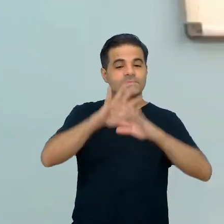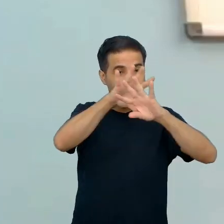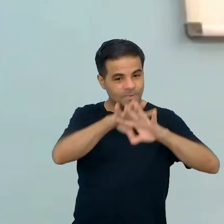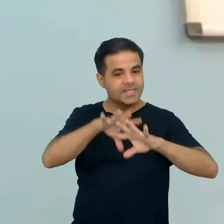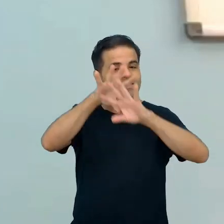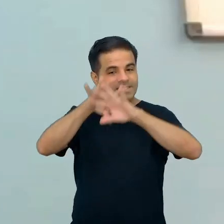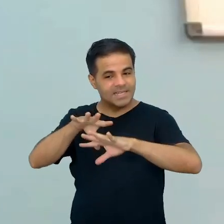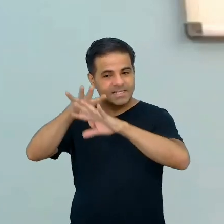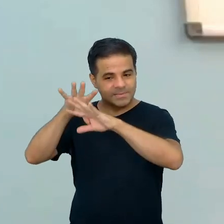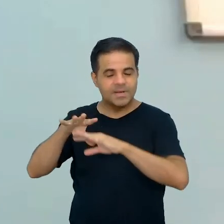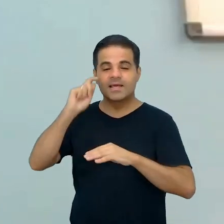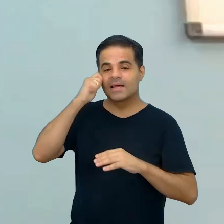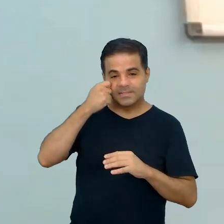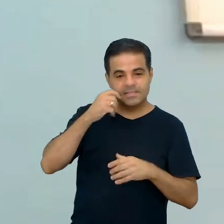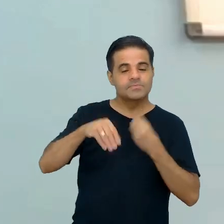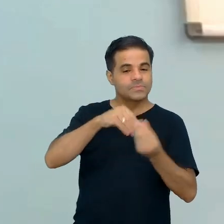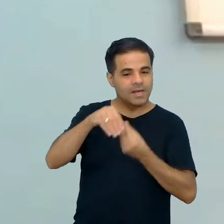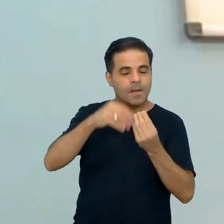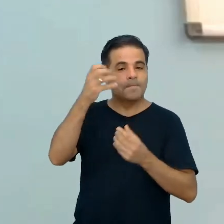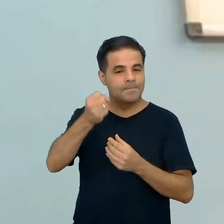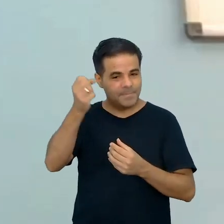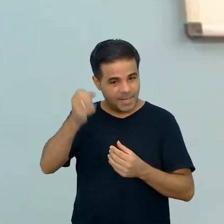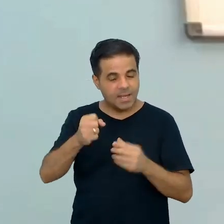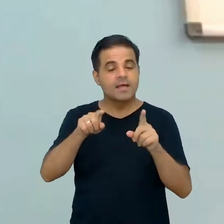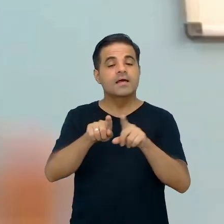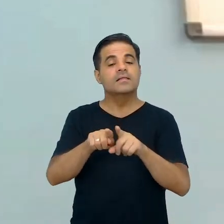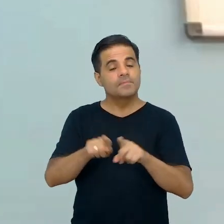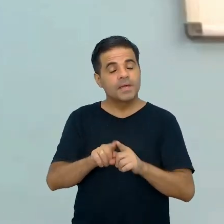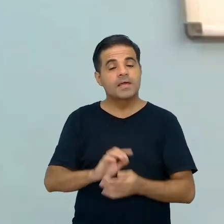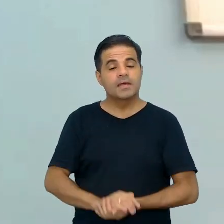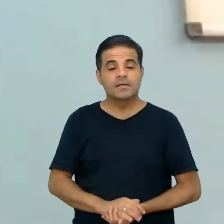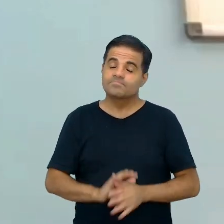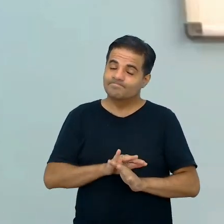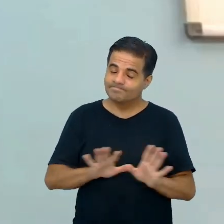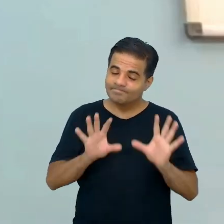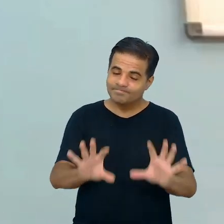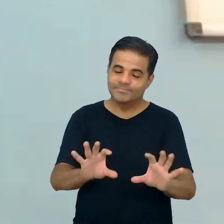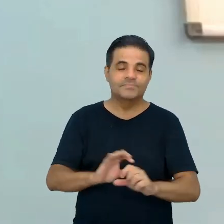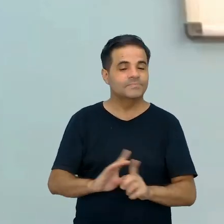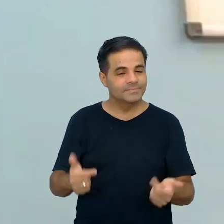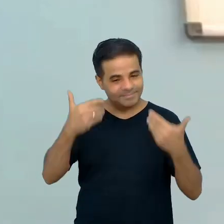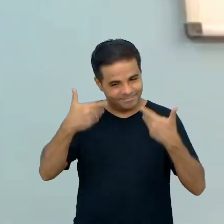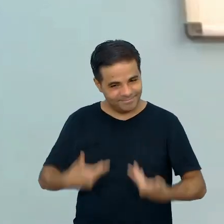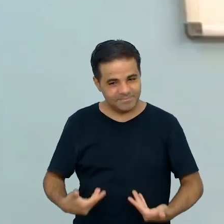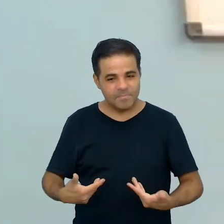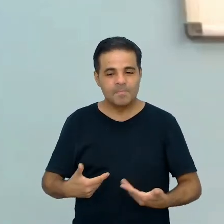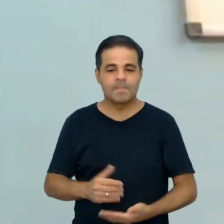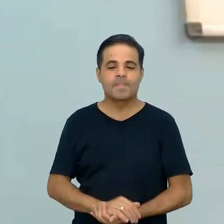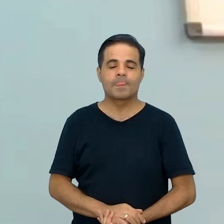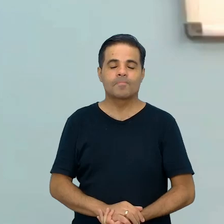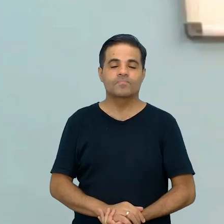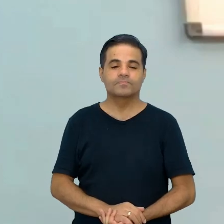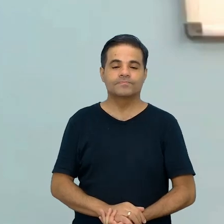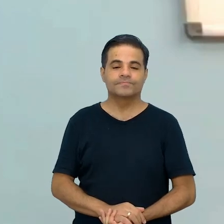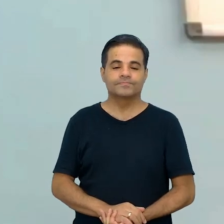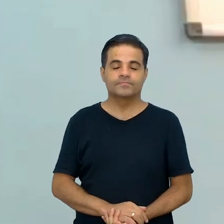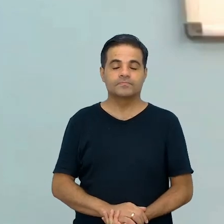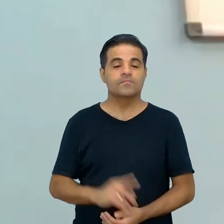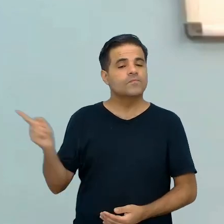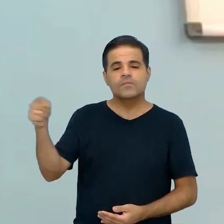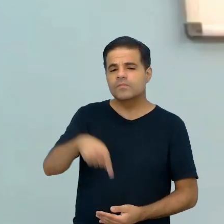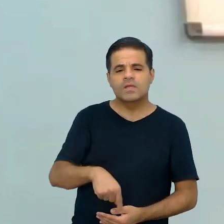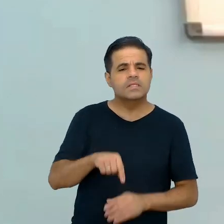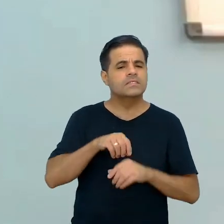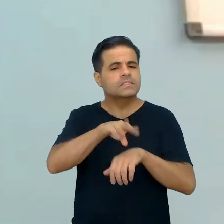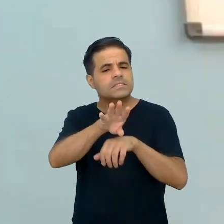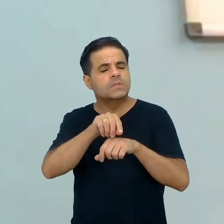listras pretas e brancas, e é isso, sou assim. Irei fazer agora